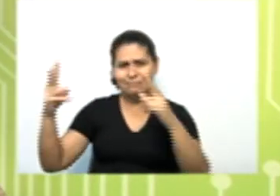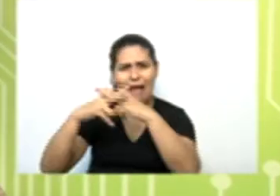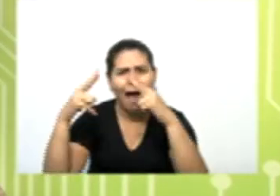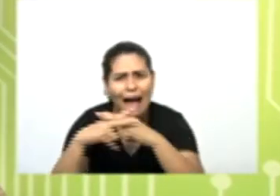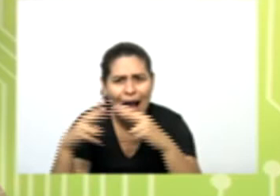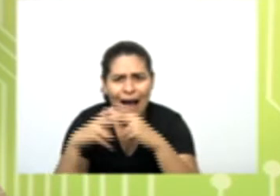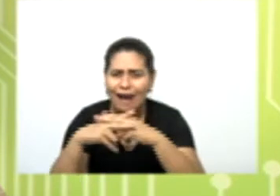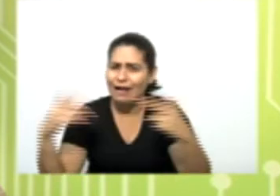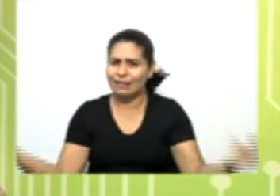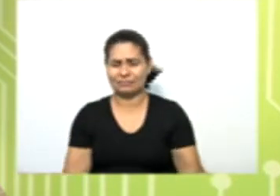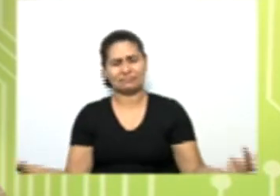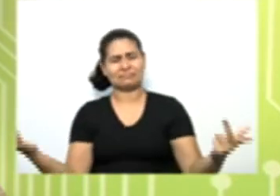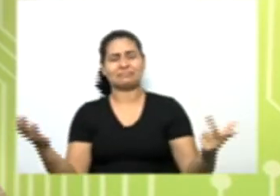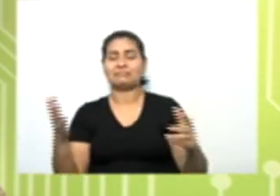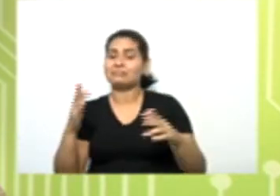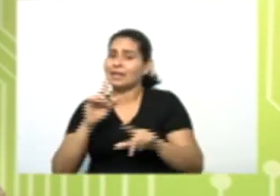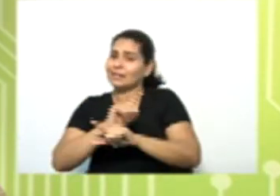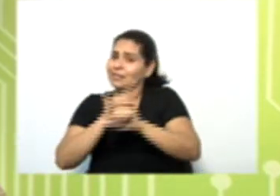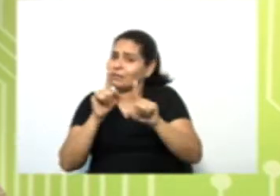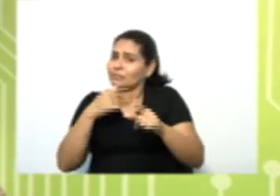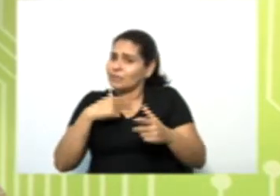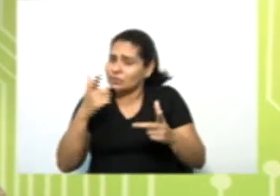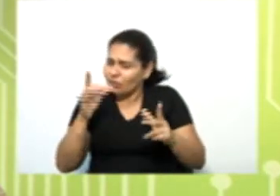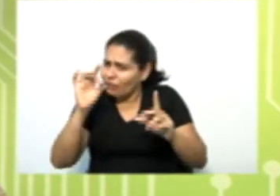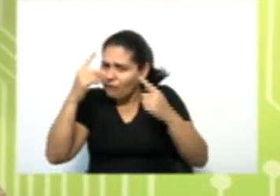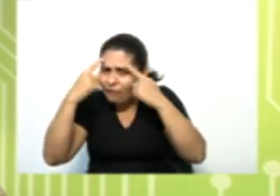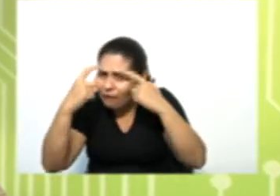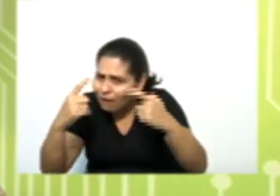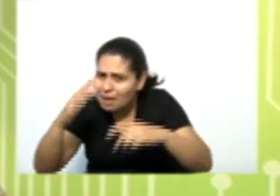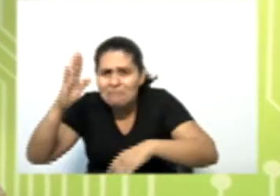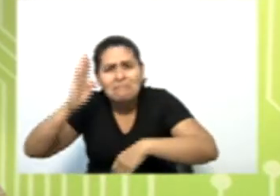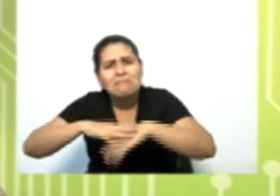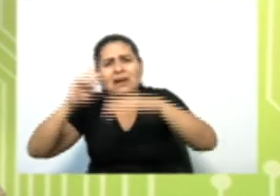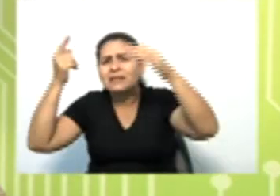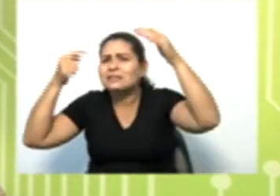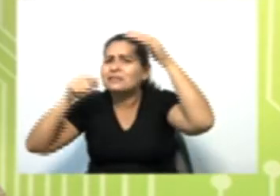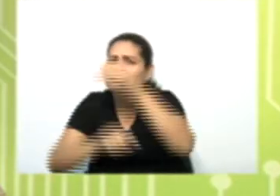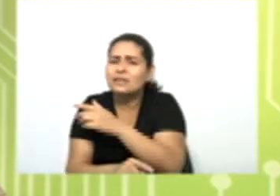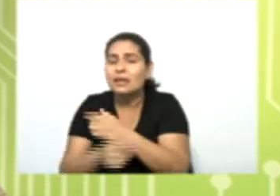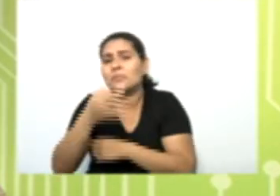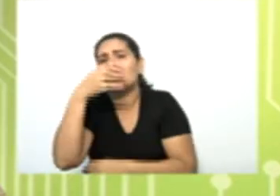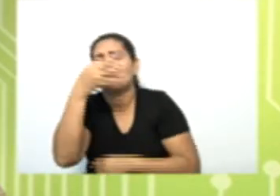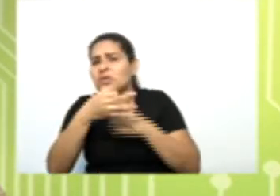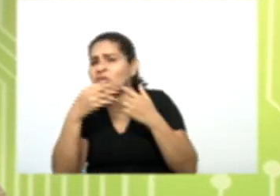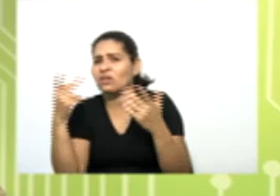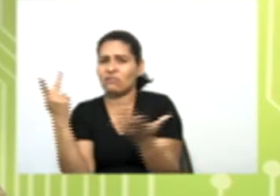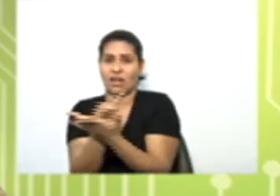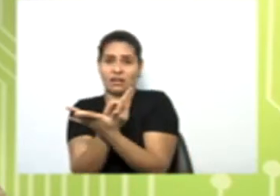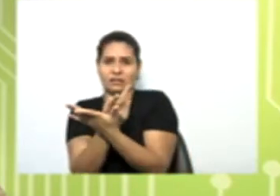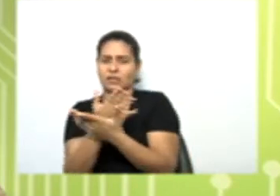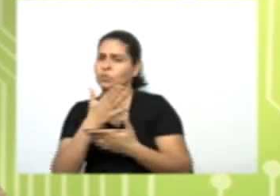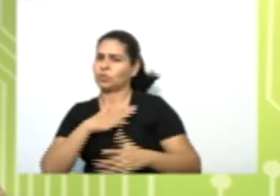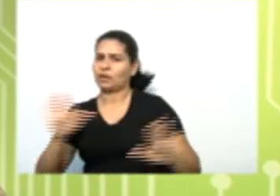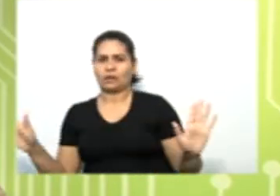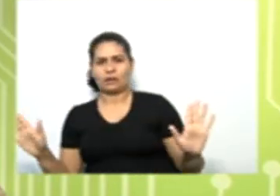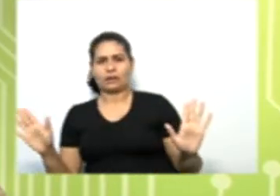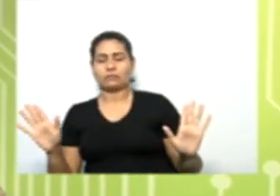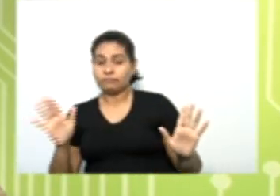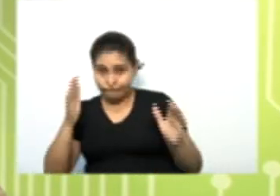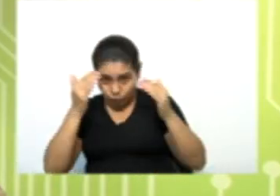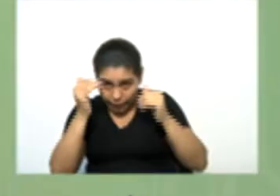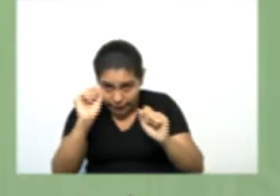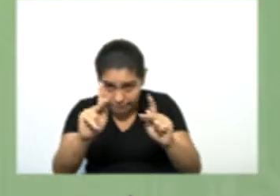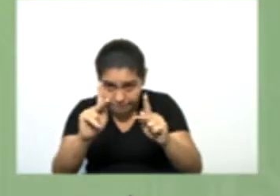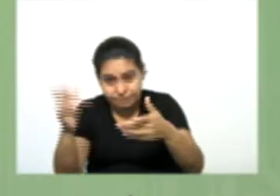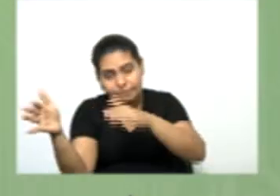vias de fato, tá certo? Mas também não é só isso, é muito mais que isso, é você discordar, por exemplo, numa negociação, tá bom? Então vamos para a